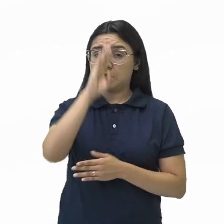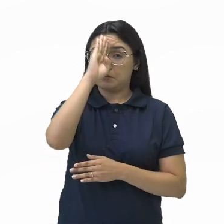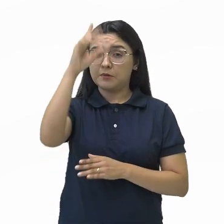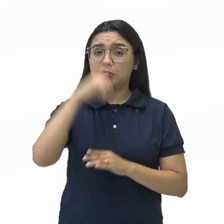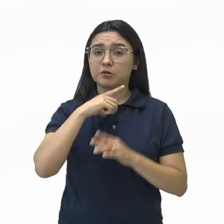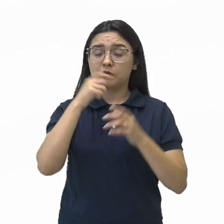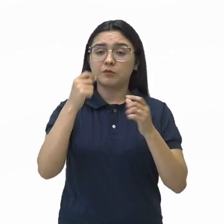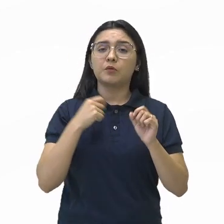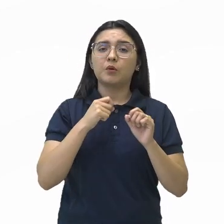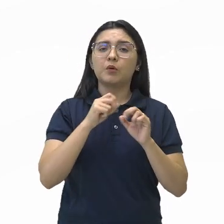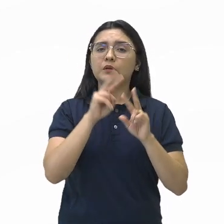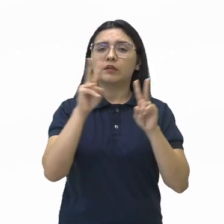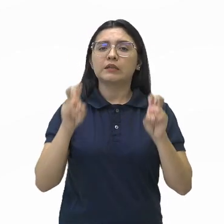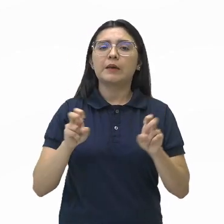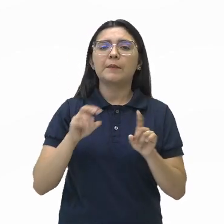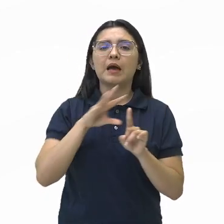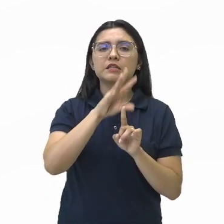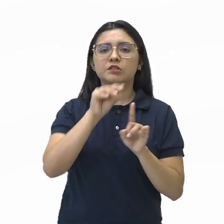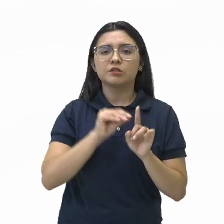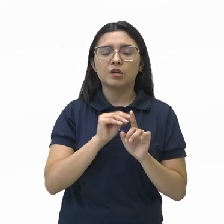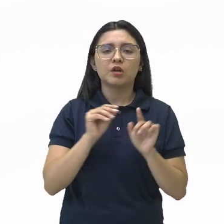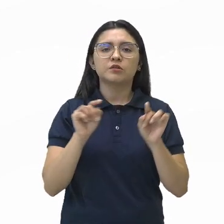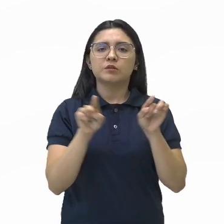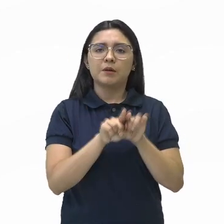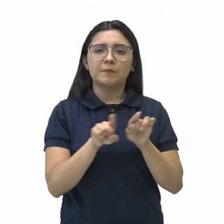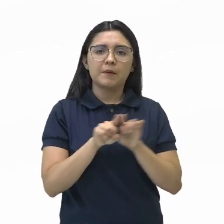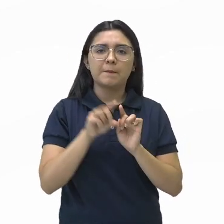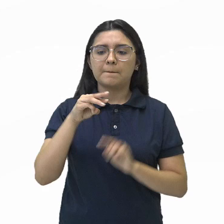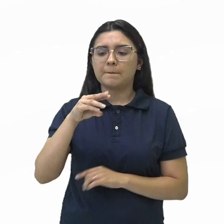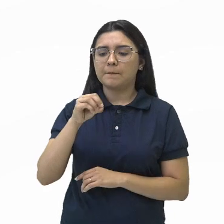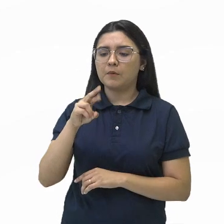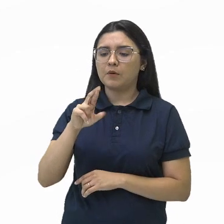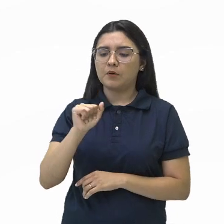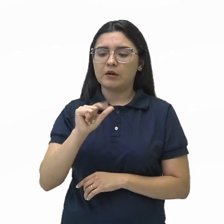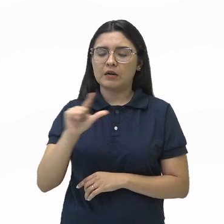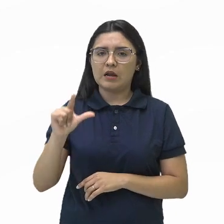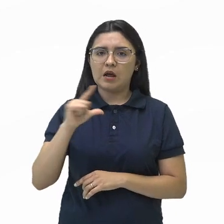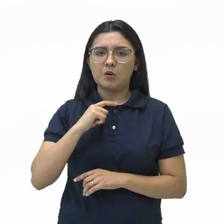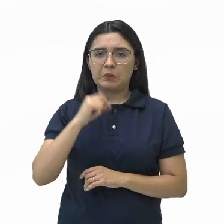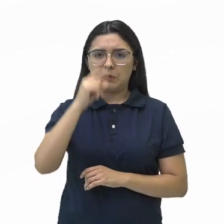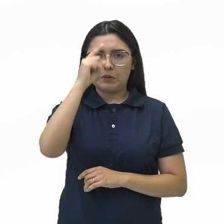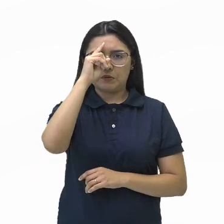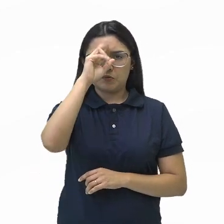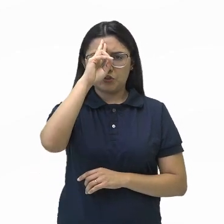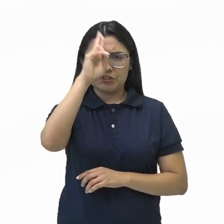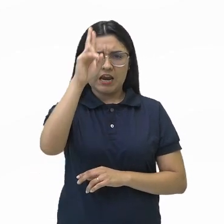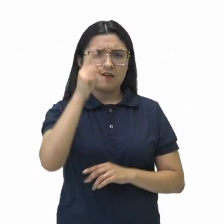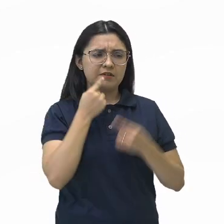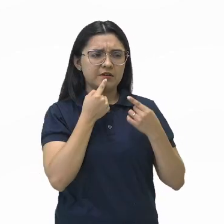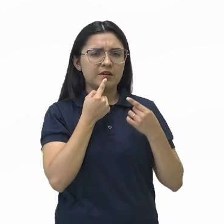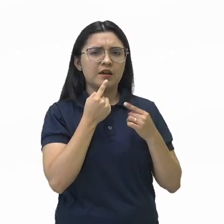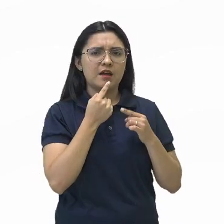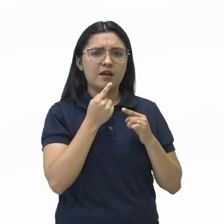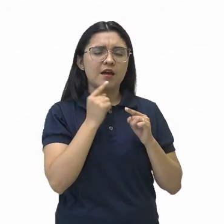moral, gente que quer falar um pouco mais alto do que deveria, né? Num cargo de chefia, né? Acaba incomodando mesmo, né? Imagina há 100